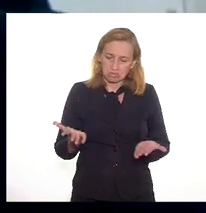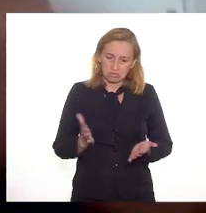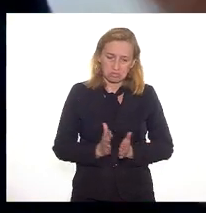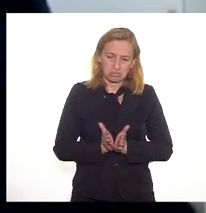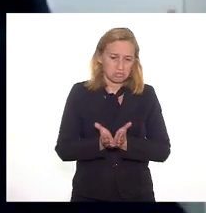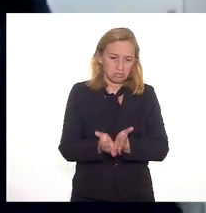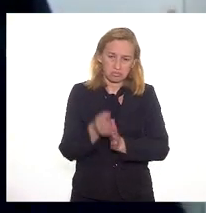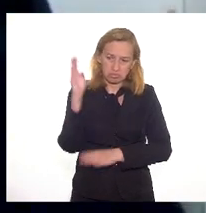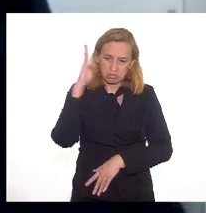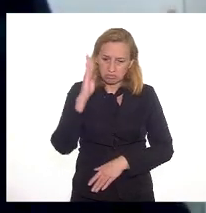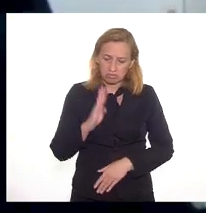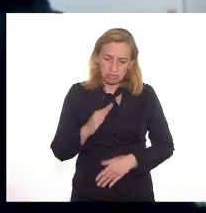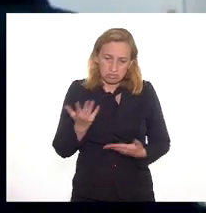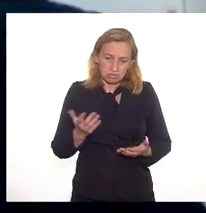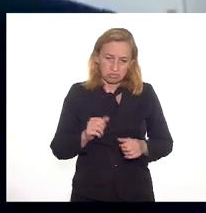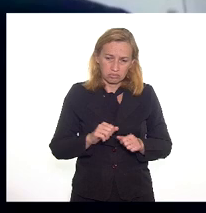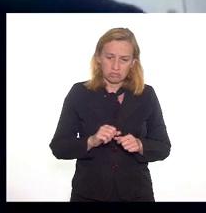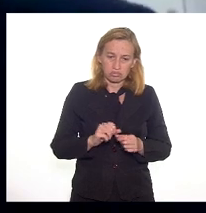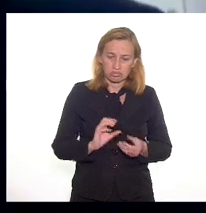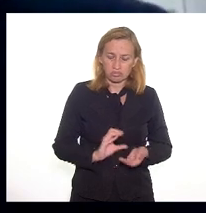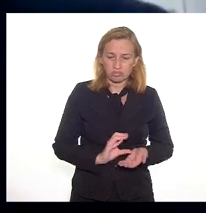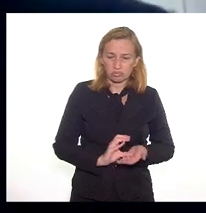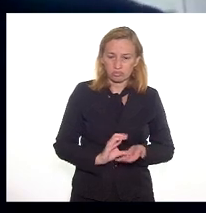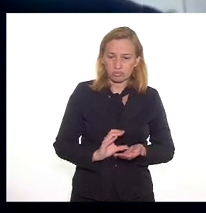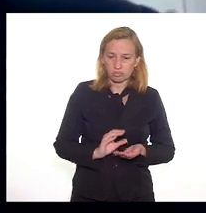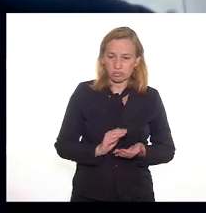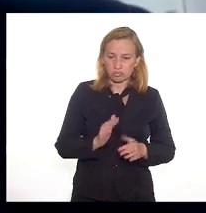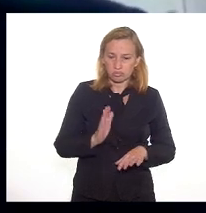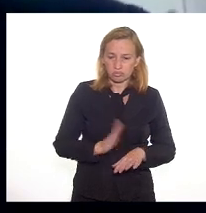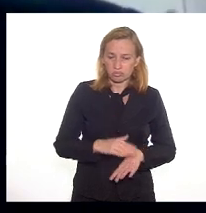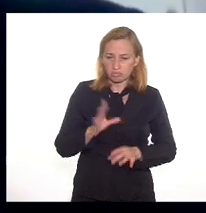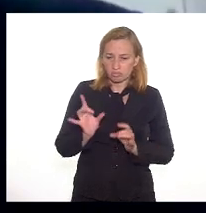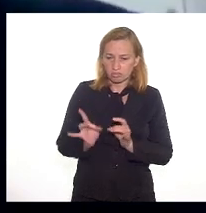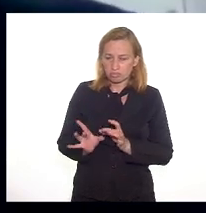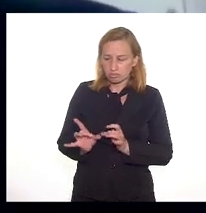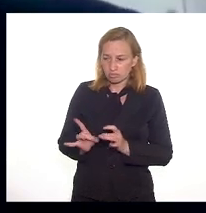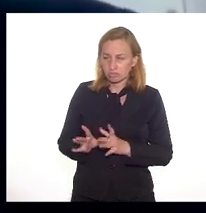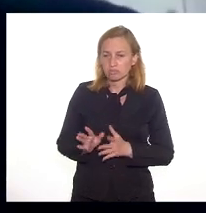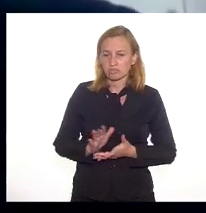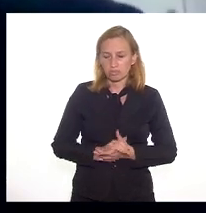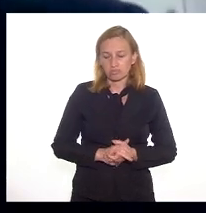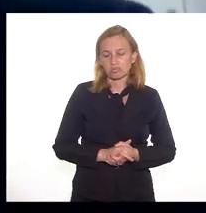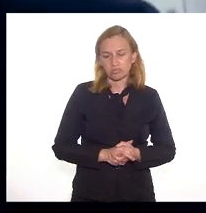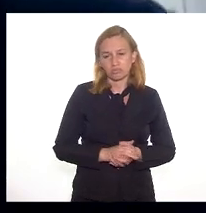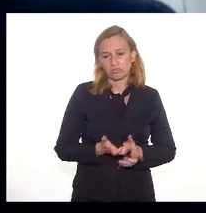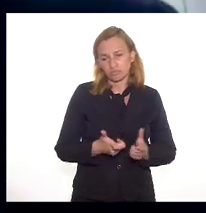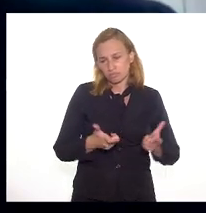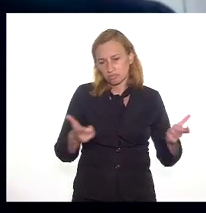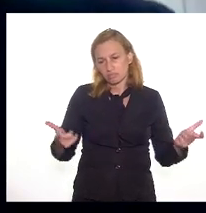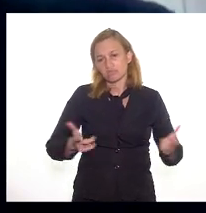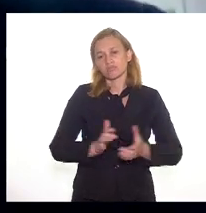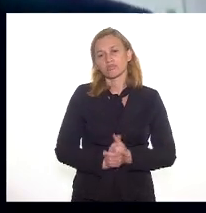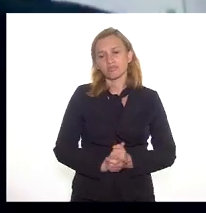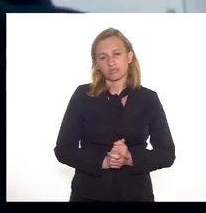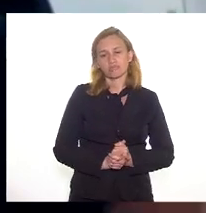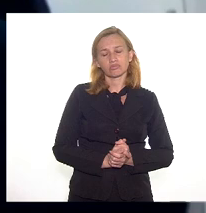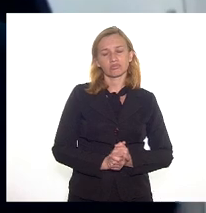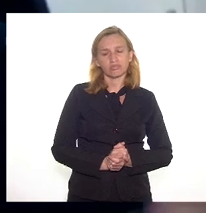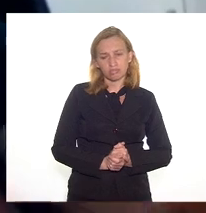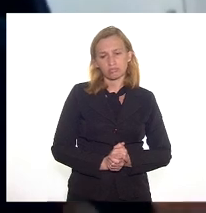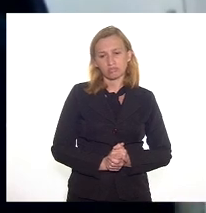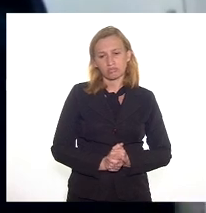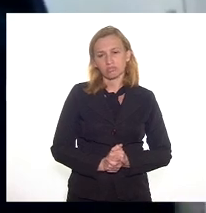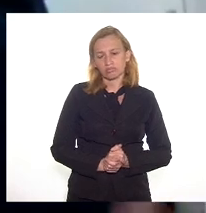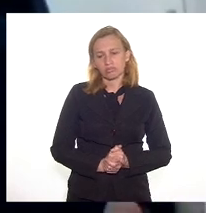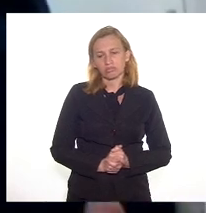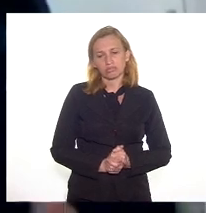brasileira se torne exportadora ao máximo e que a gente tenha um mundial de grande... relevância.